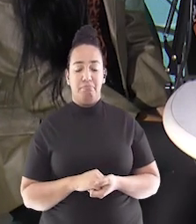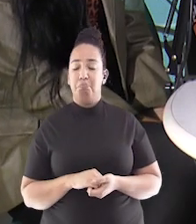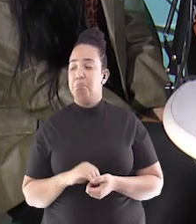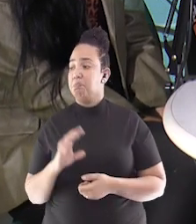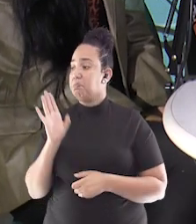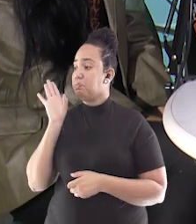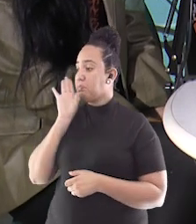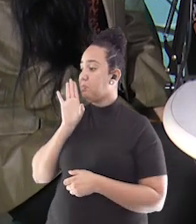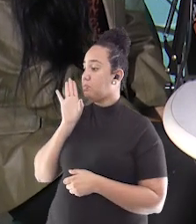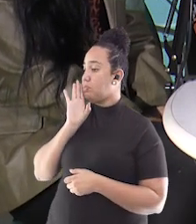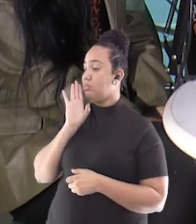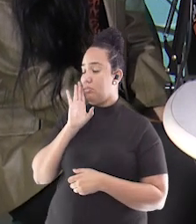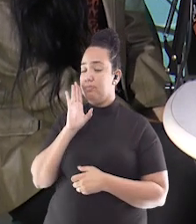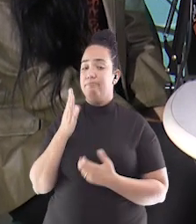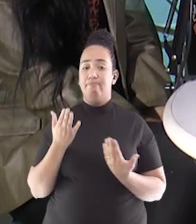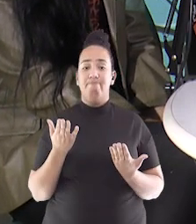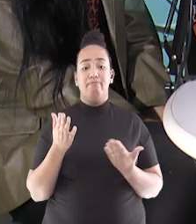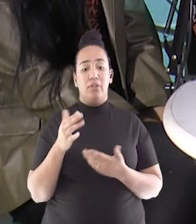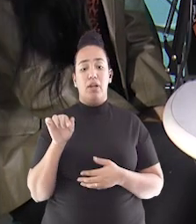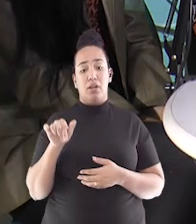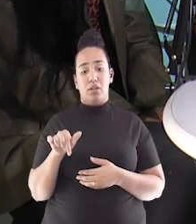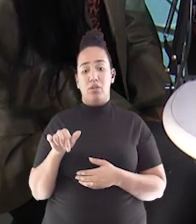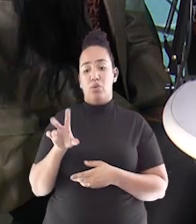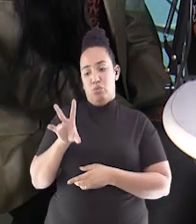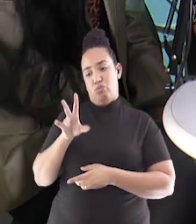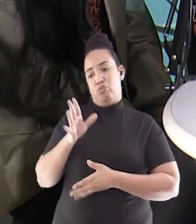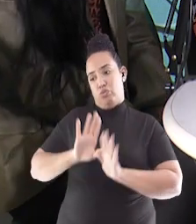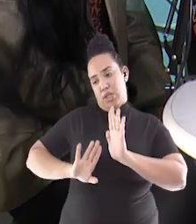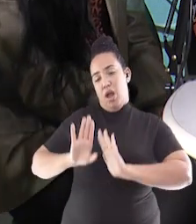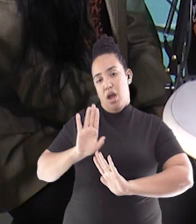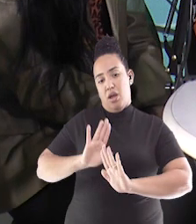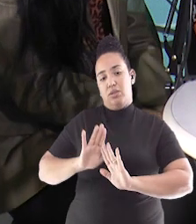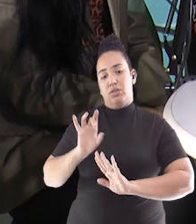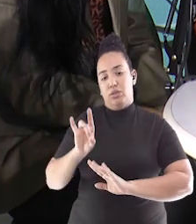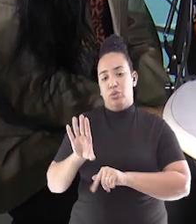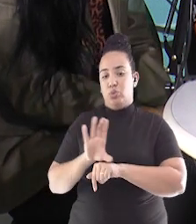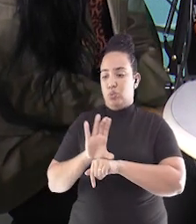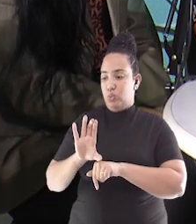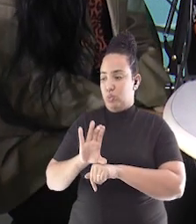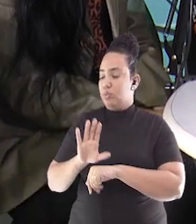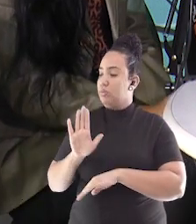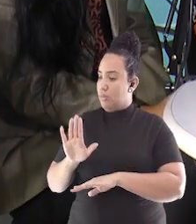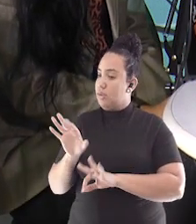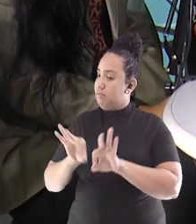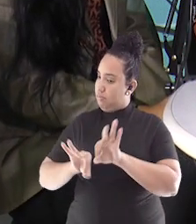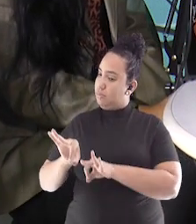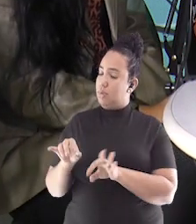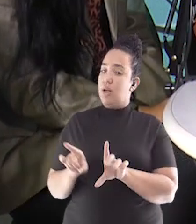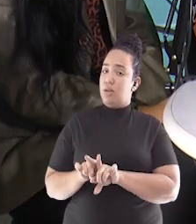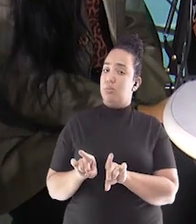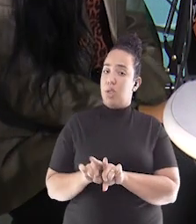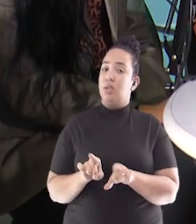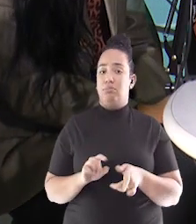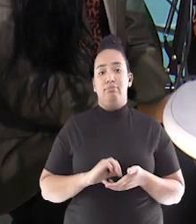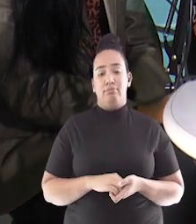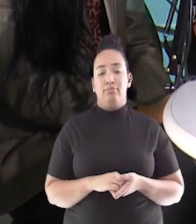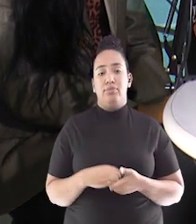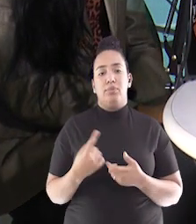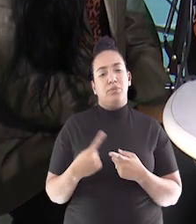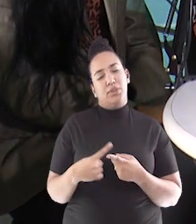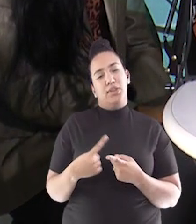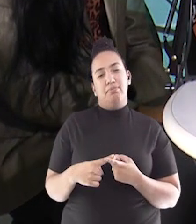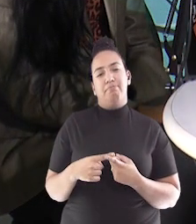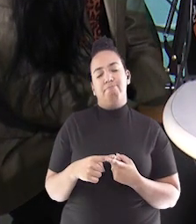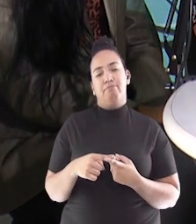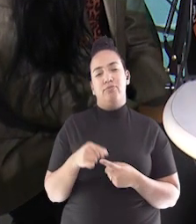mas esse cuidado que você tá tendo mesmo, não, né, estando no curso e tal, já é uma forma de se preparar.